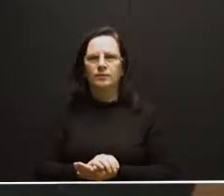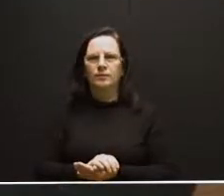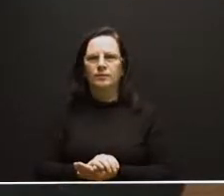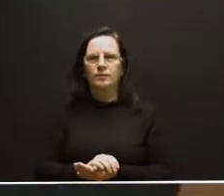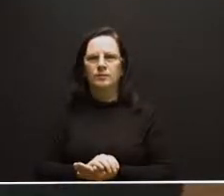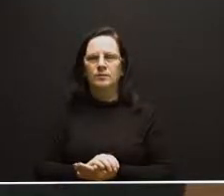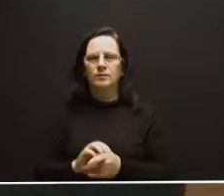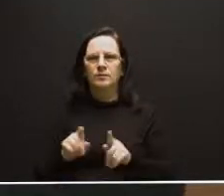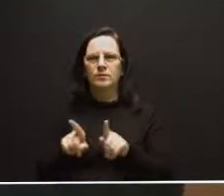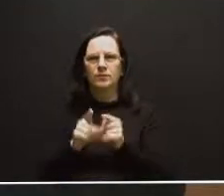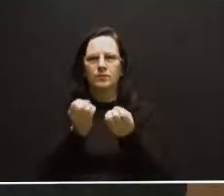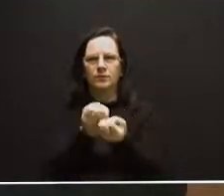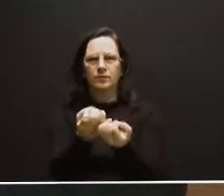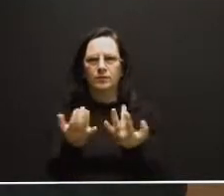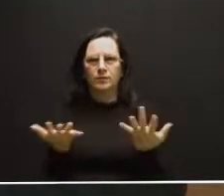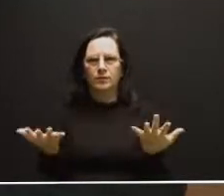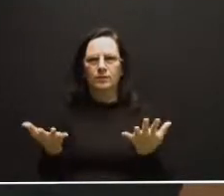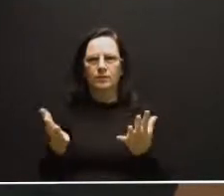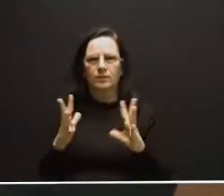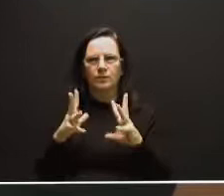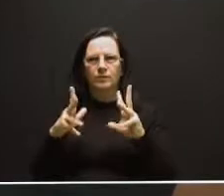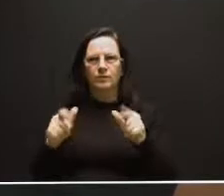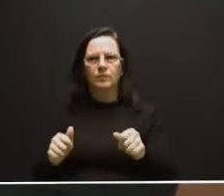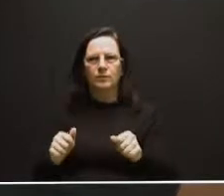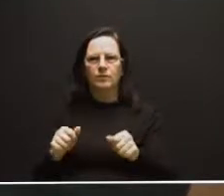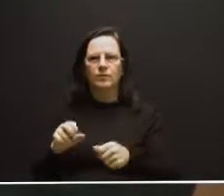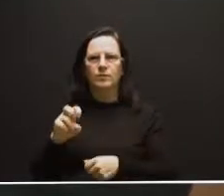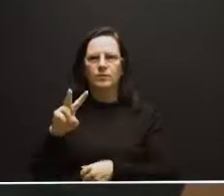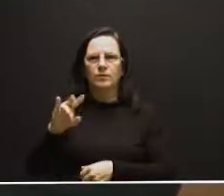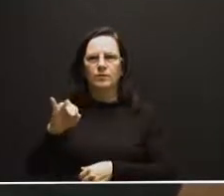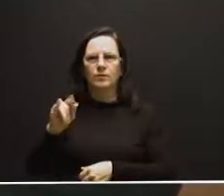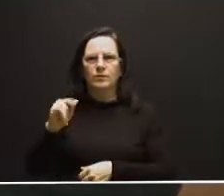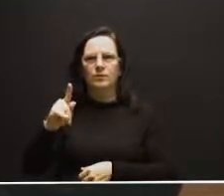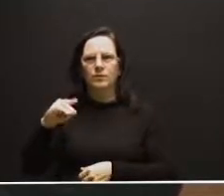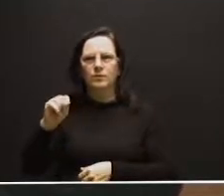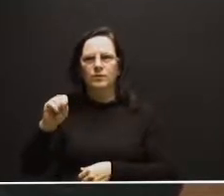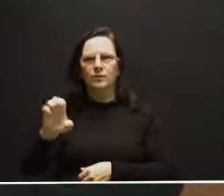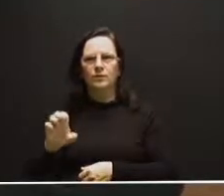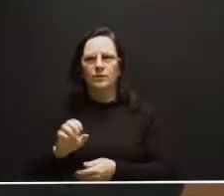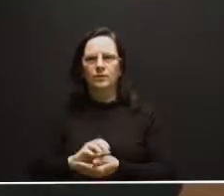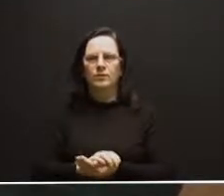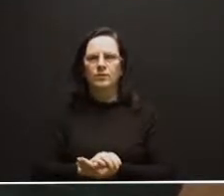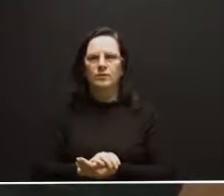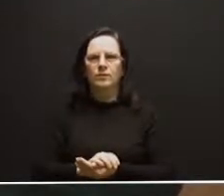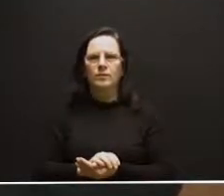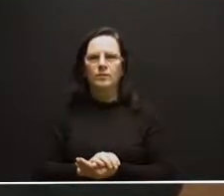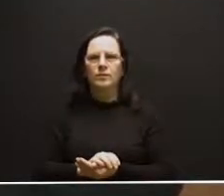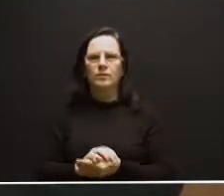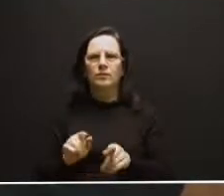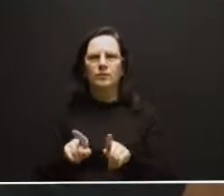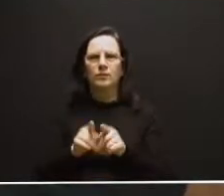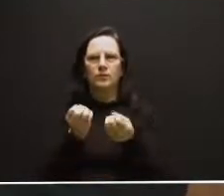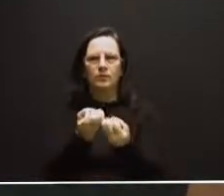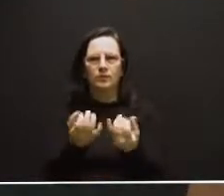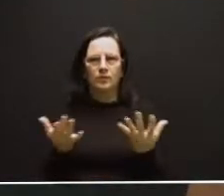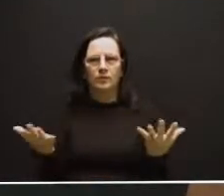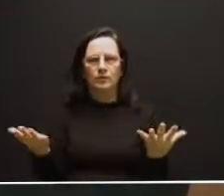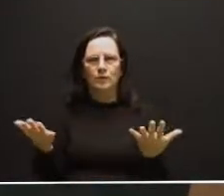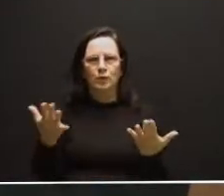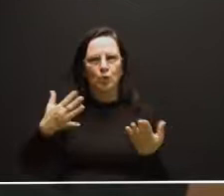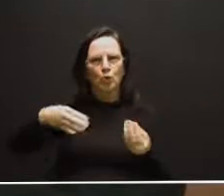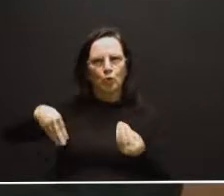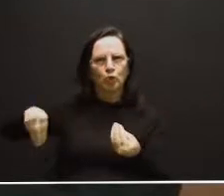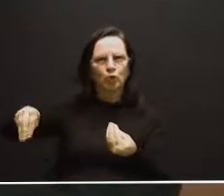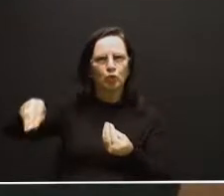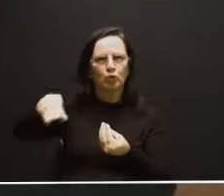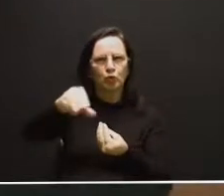no leito carroçável da rua 21 na vila são josé encaminhe-se passagem de mato em toda a